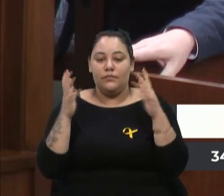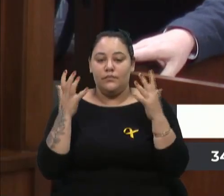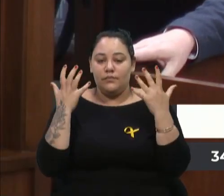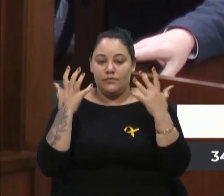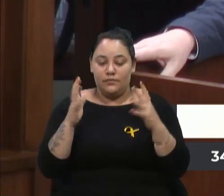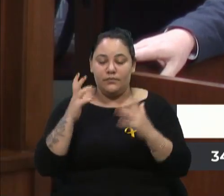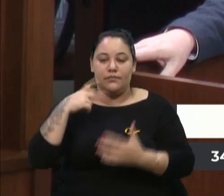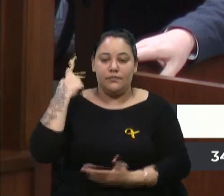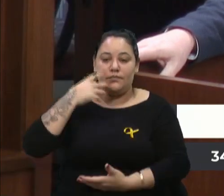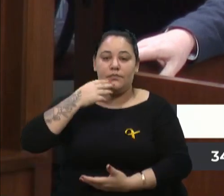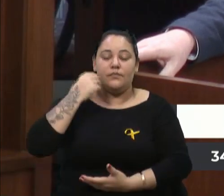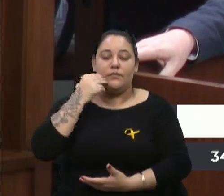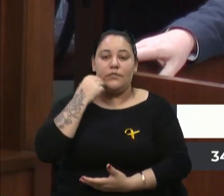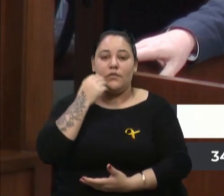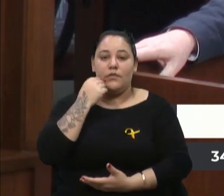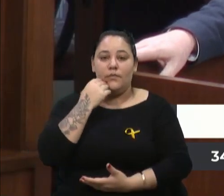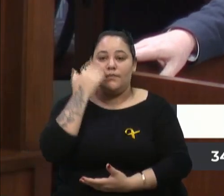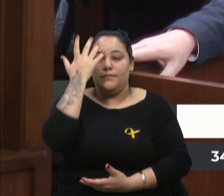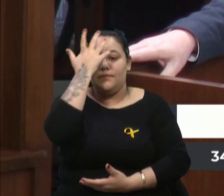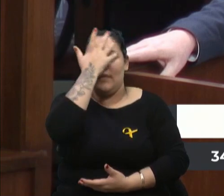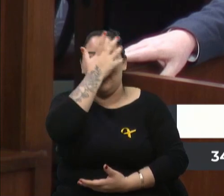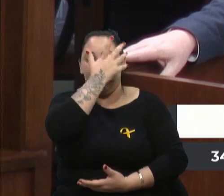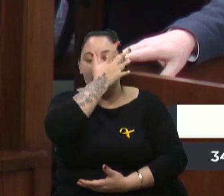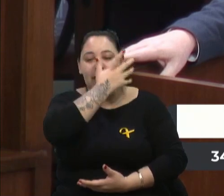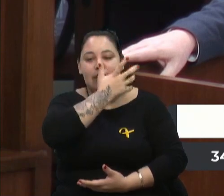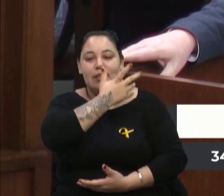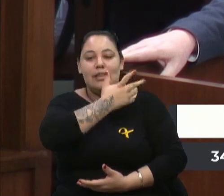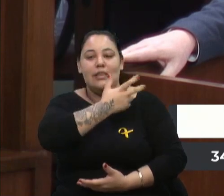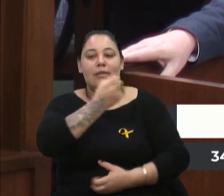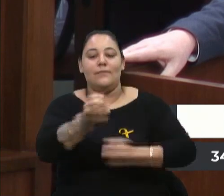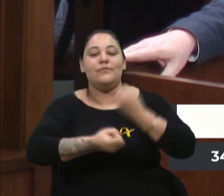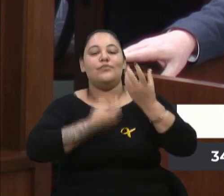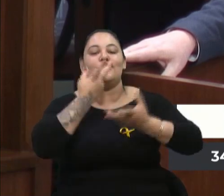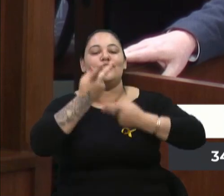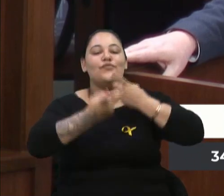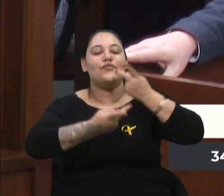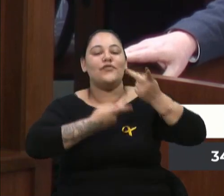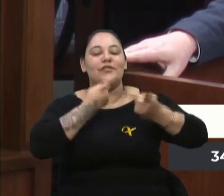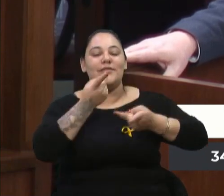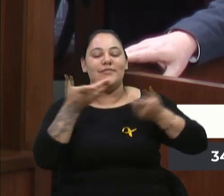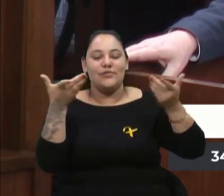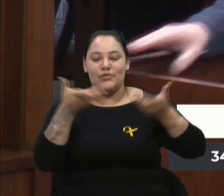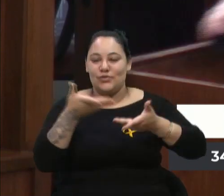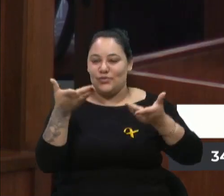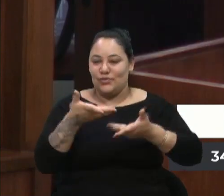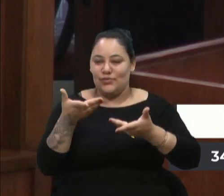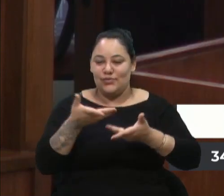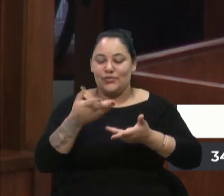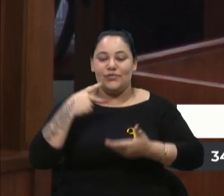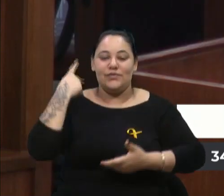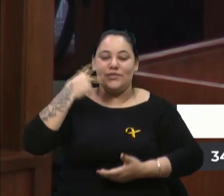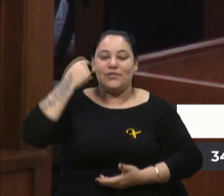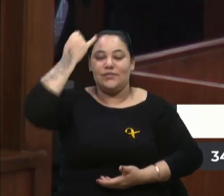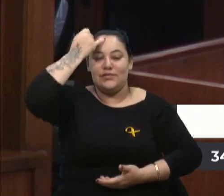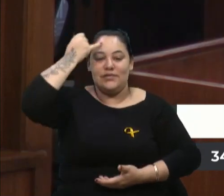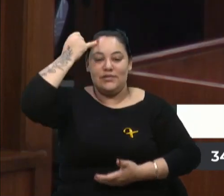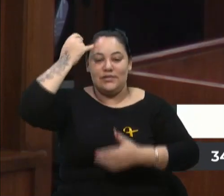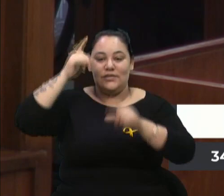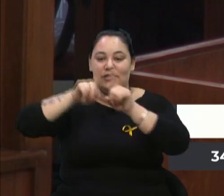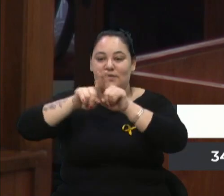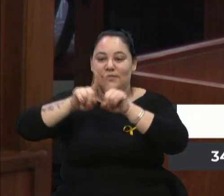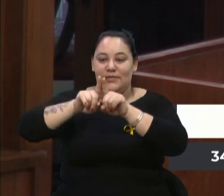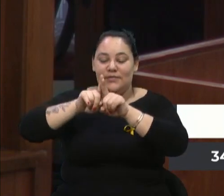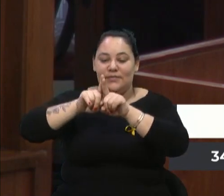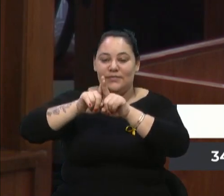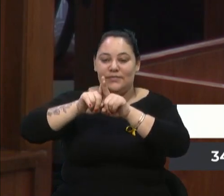vereadora Marisol pela bela declamação de hoje, também o vereador D'Ambrós pelo